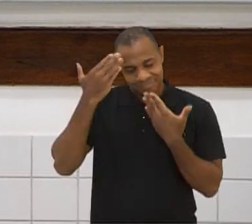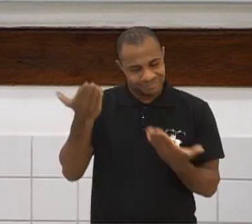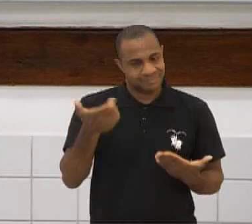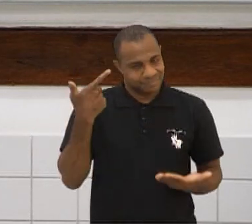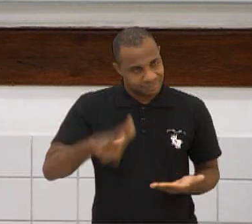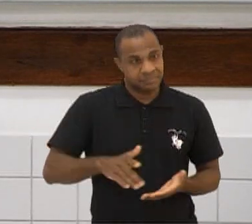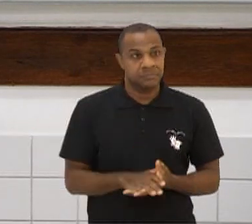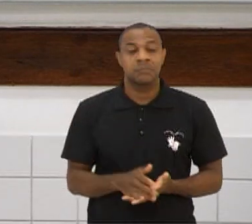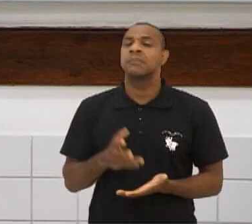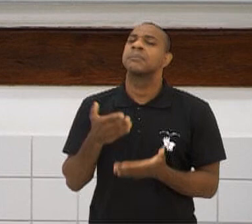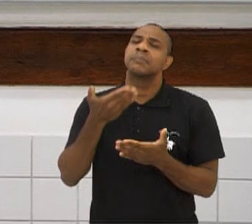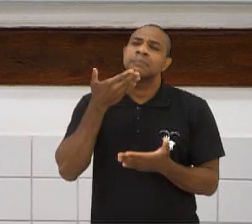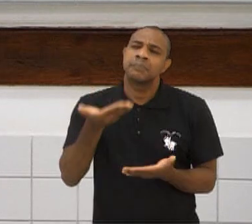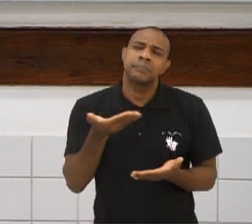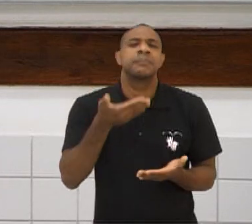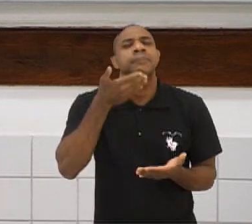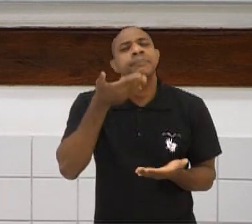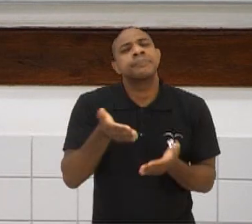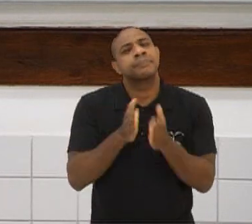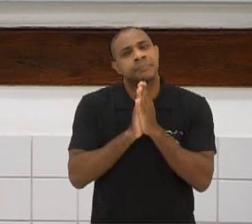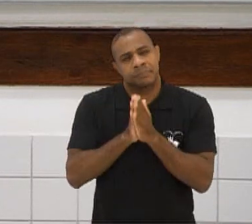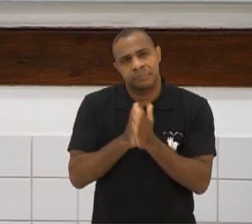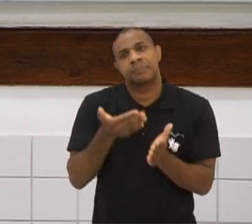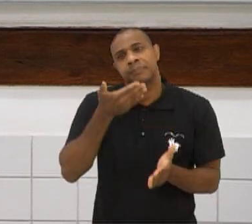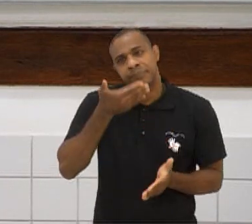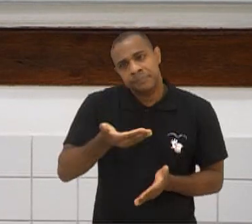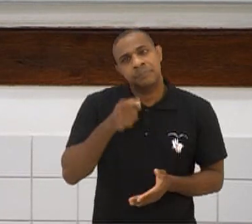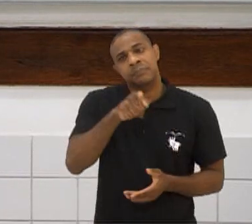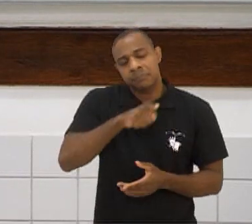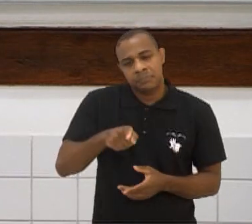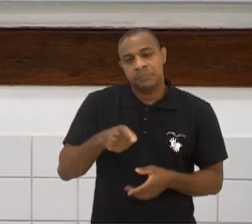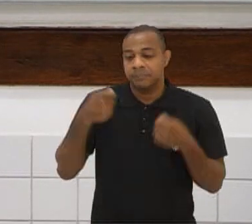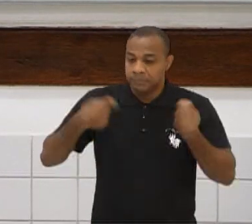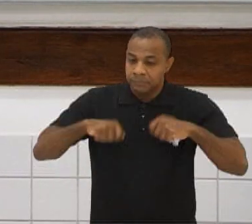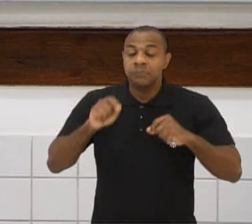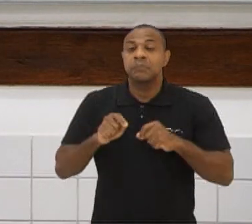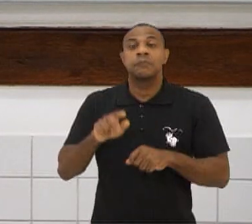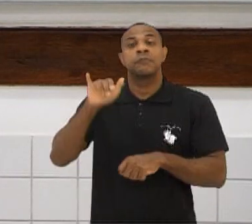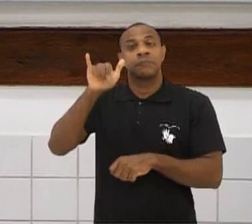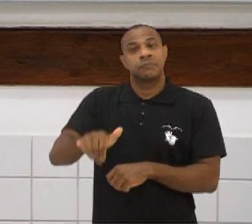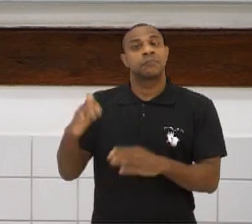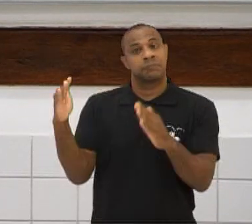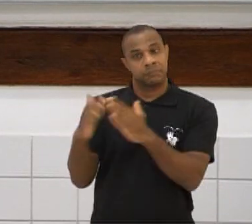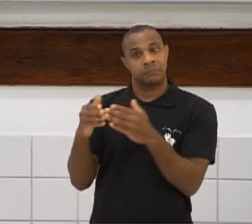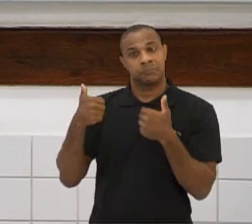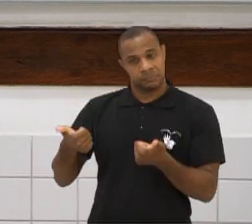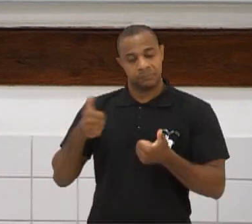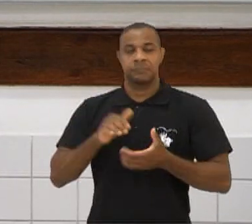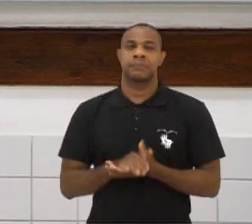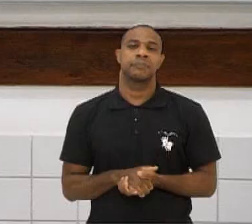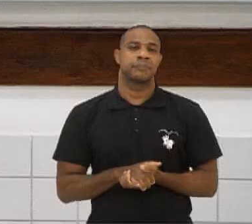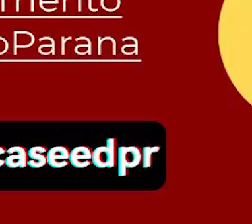e continuo pedindo e reafirmando a necessidade de ficarem em casa, ok?